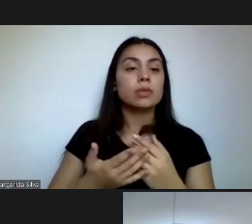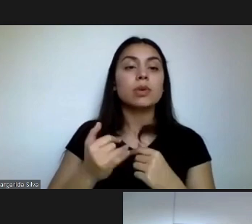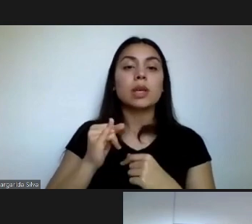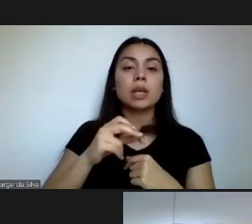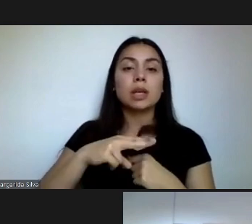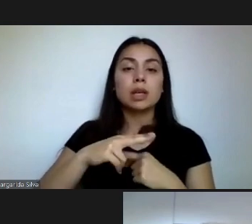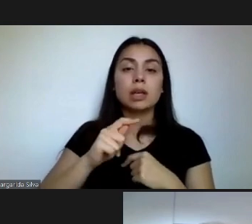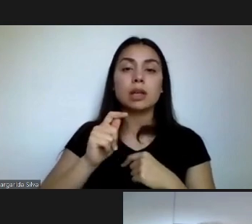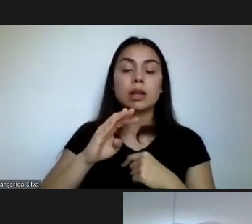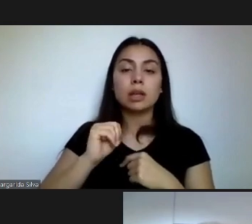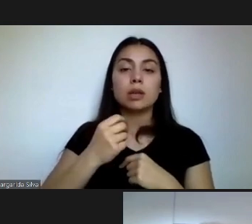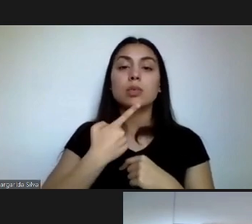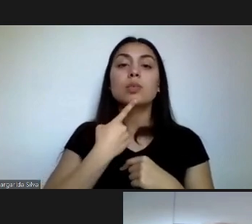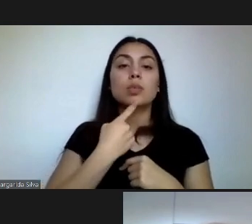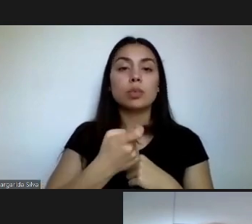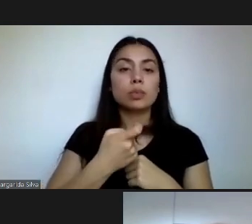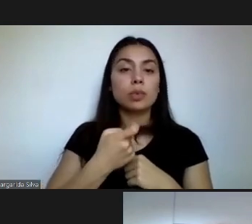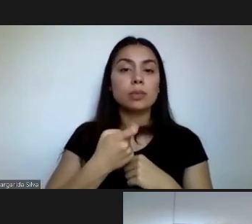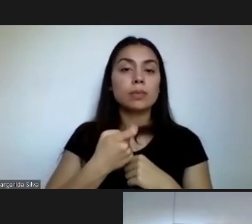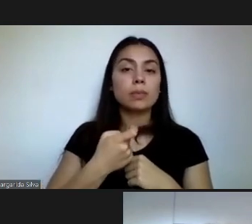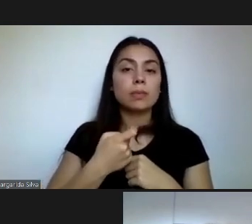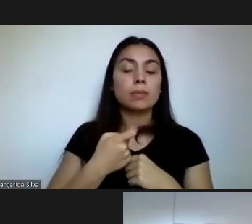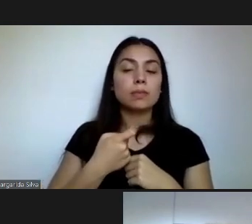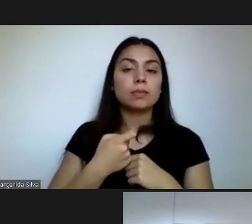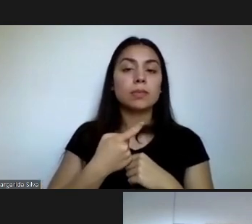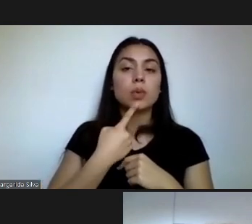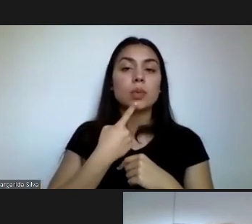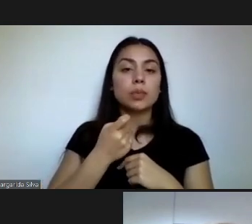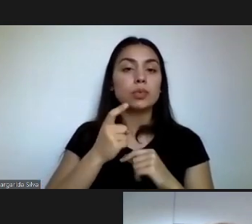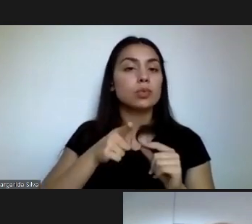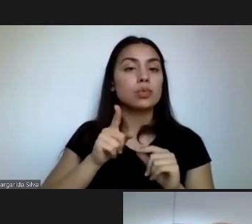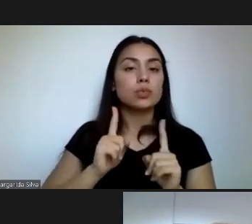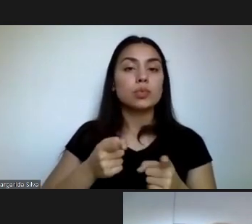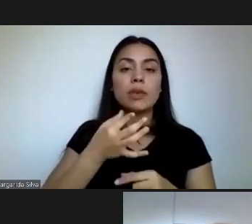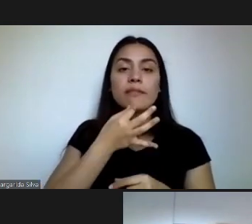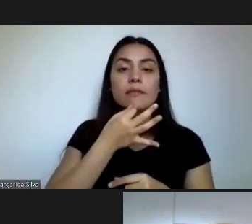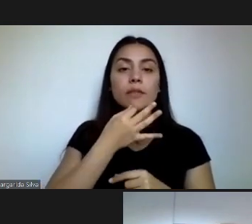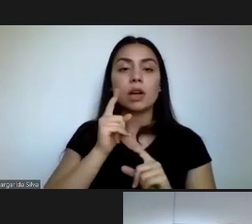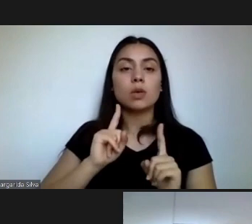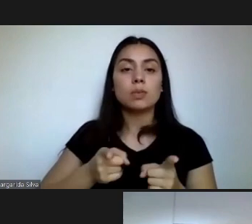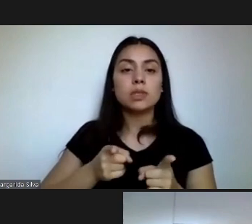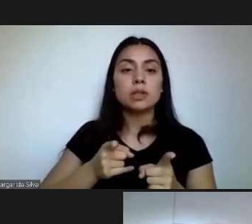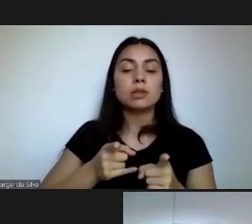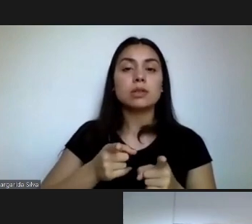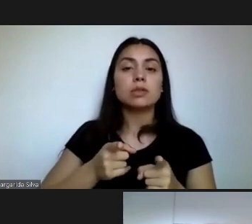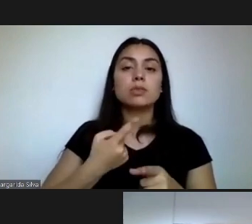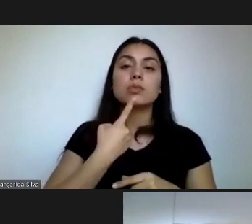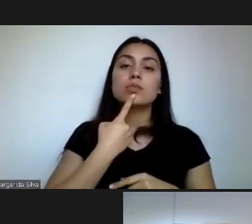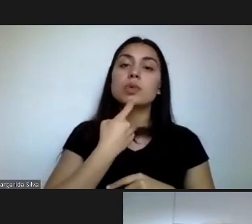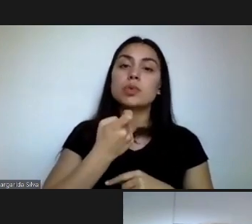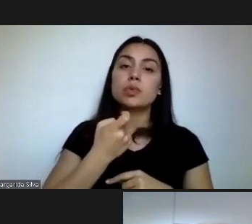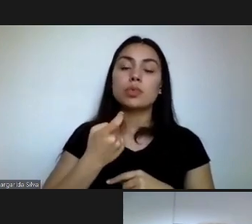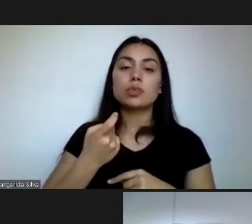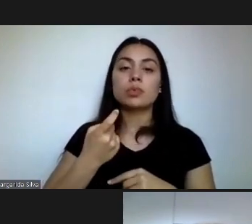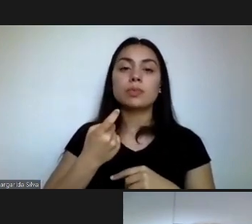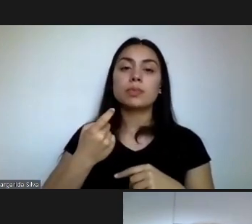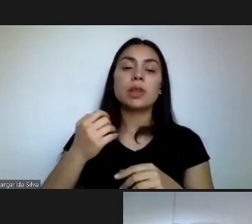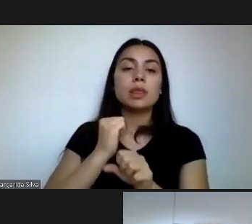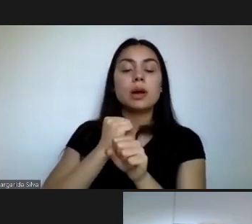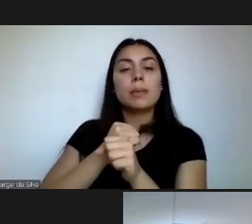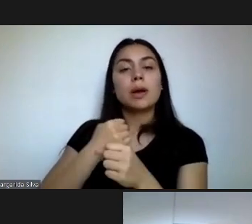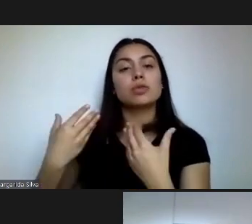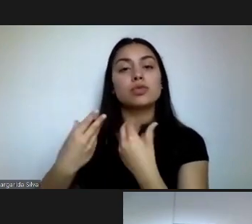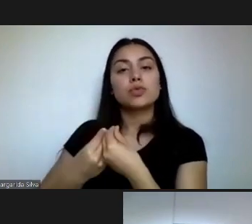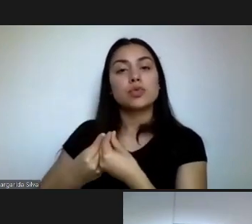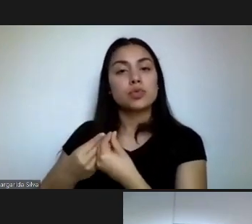uma pergunta que eu já tinha desde o momento em que te ouvi, que foi quando falaste do trabalho que é feito com outras nacionalidades, que eu acho muito interessante, também já fiz